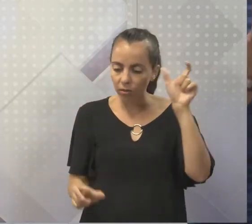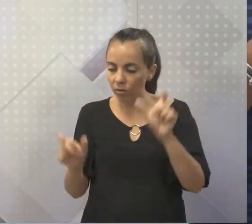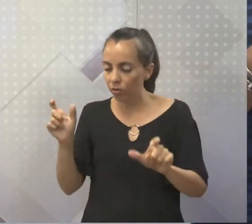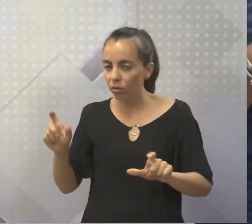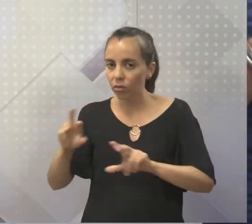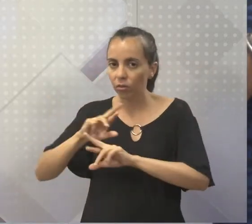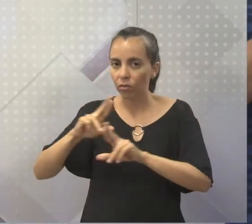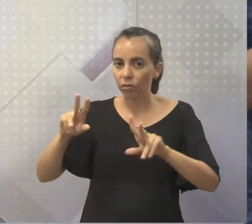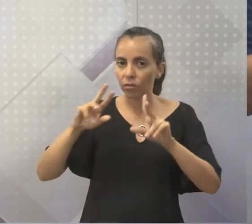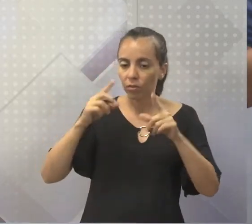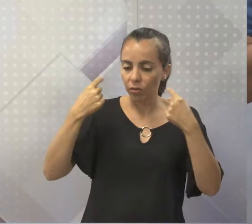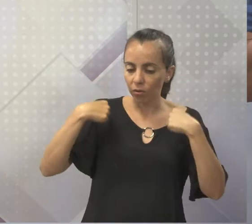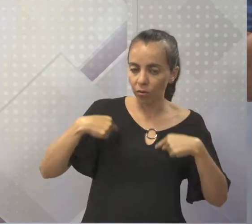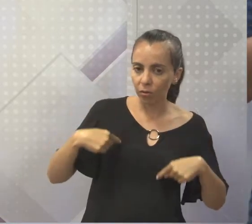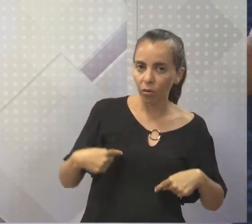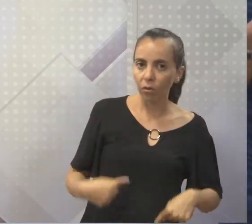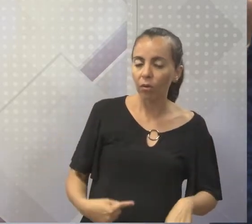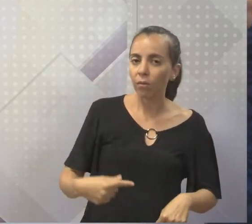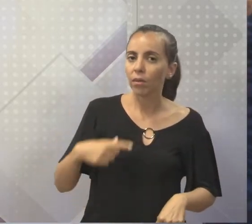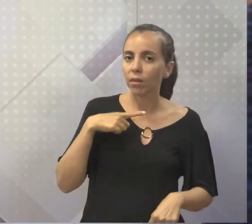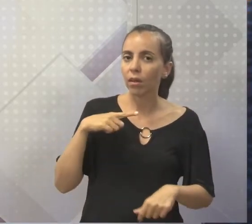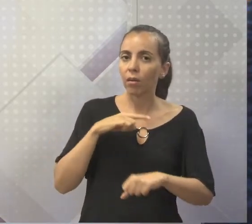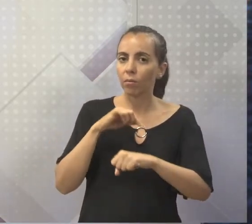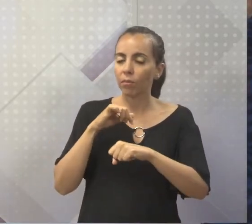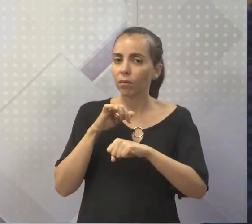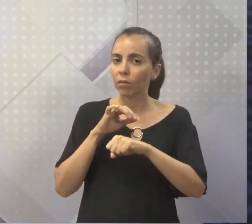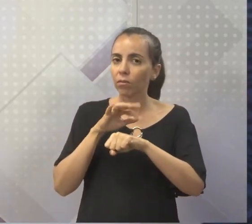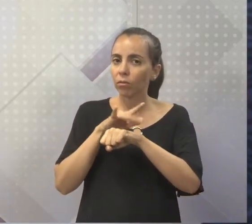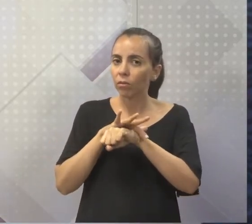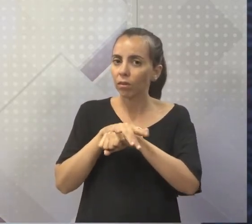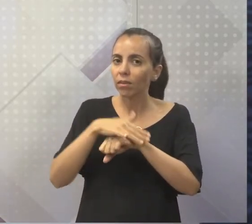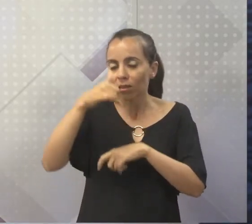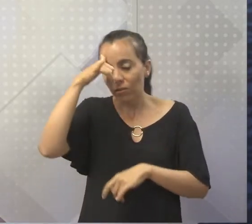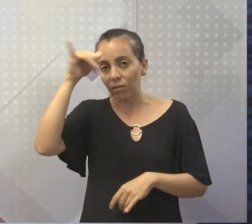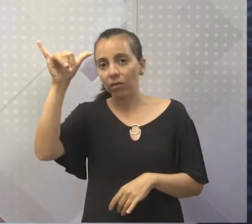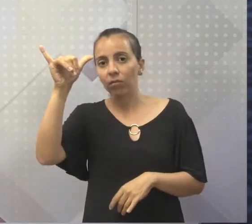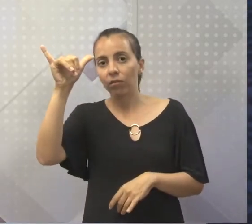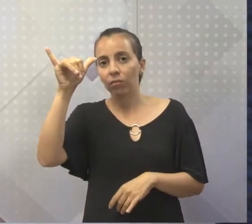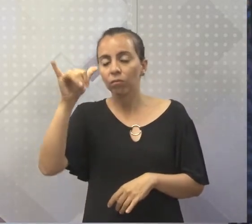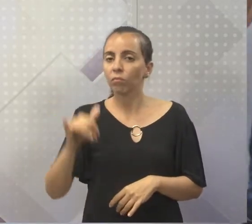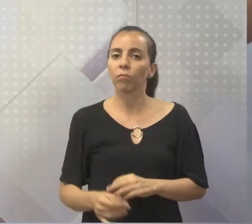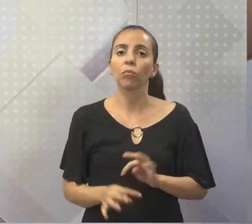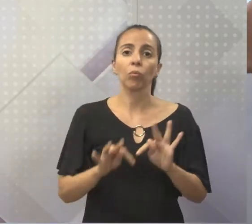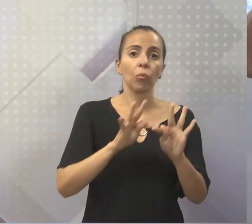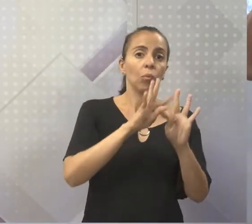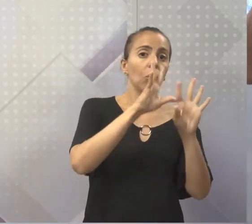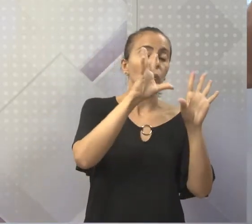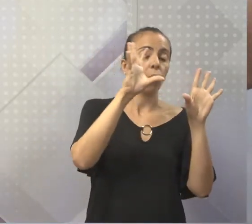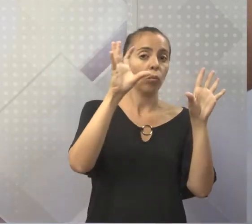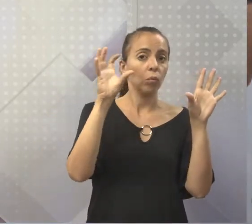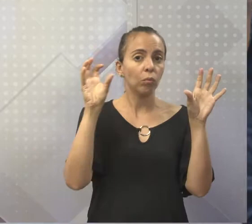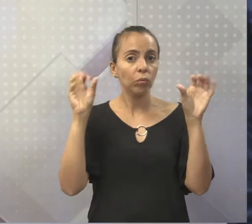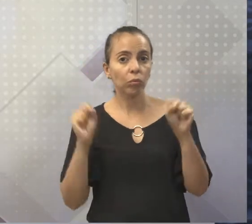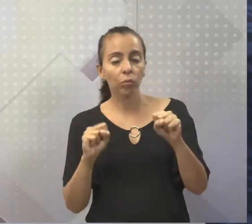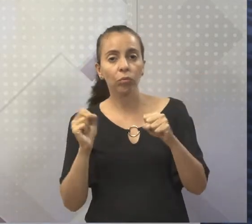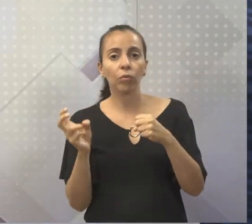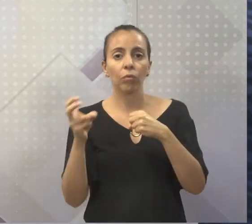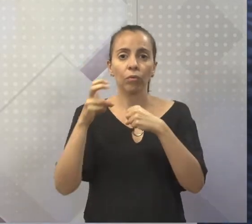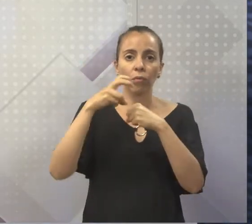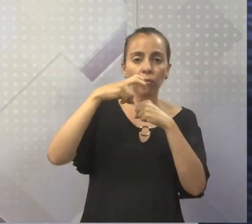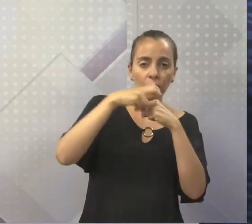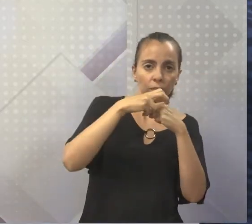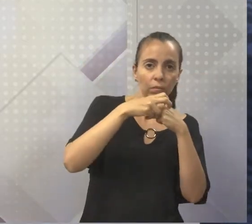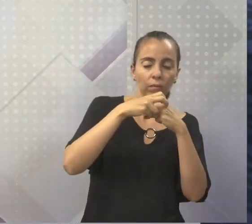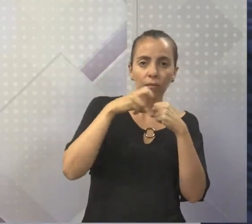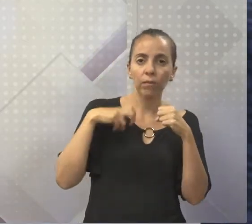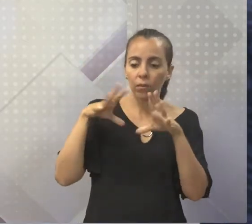algumas determinadas situações Ok então não é todo o vírus que vai